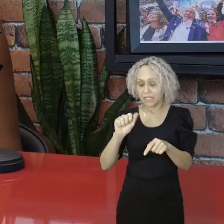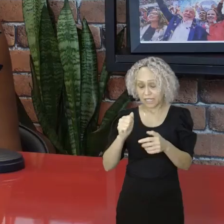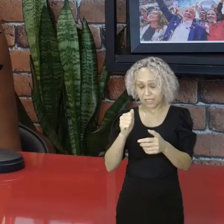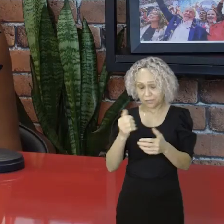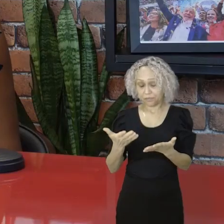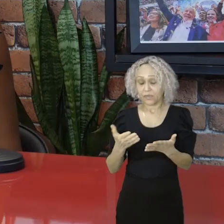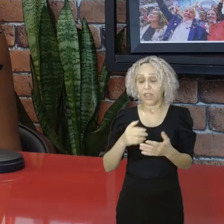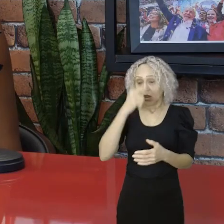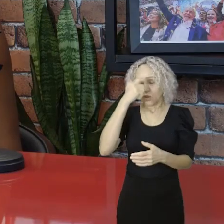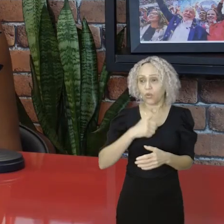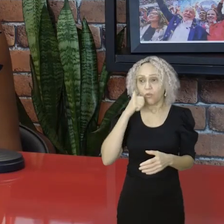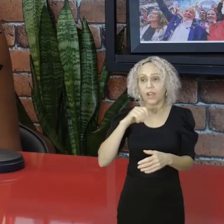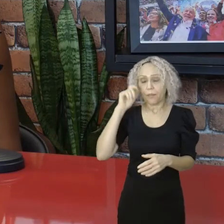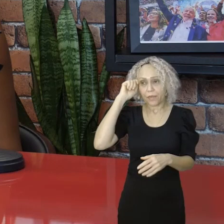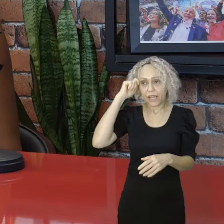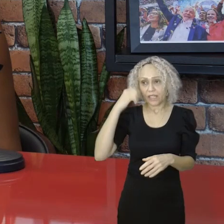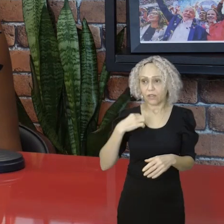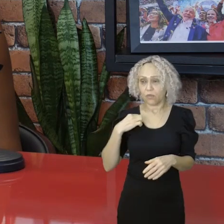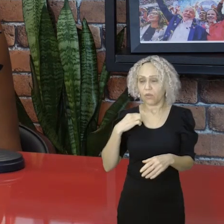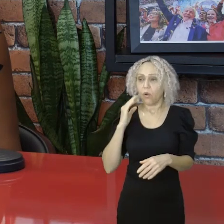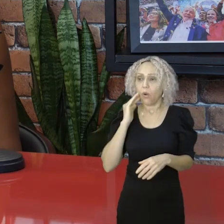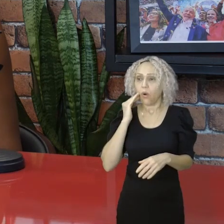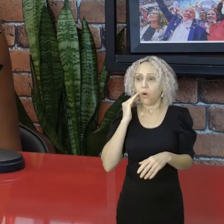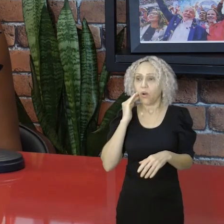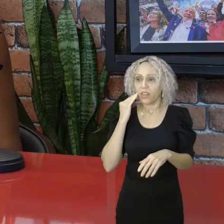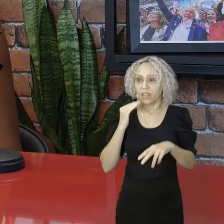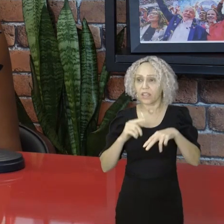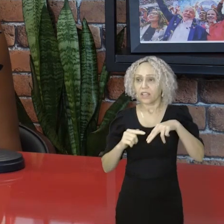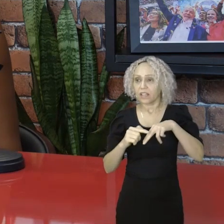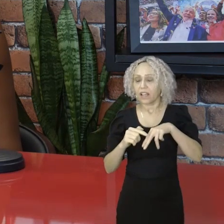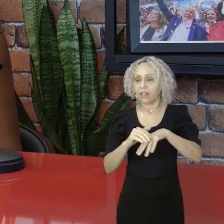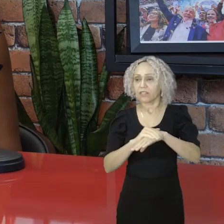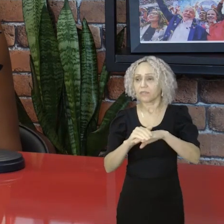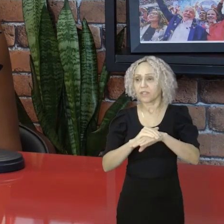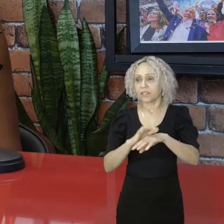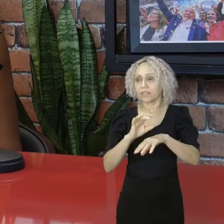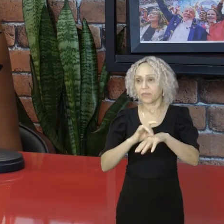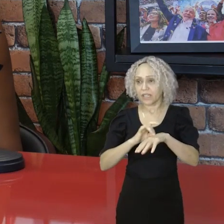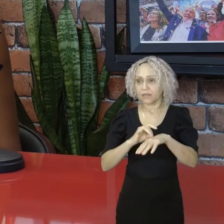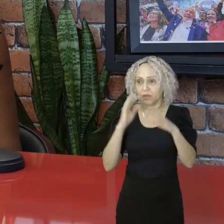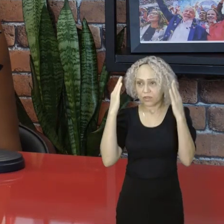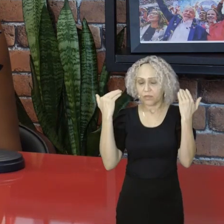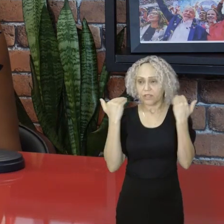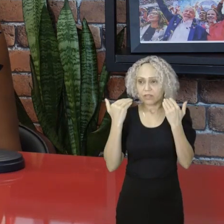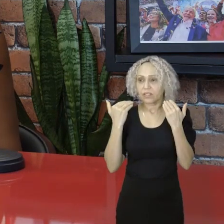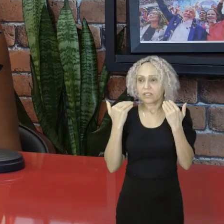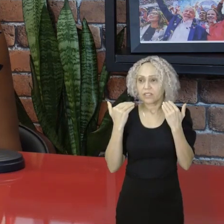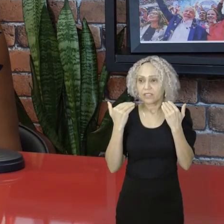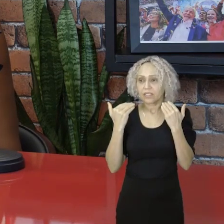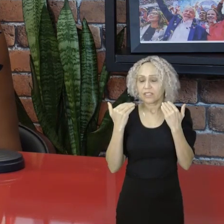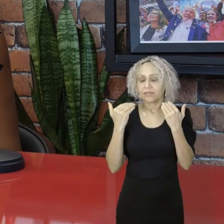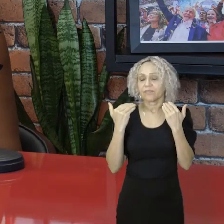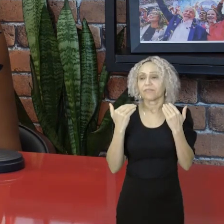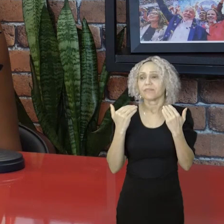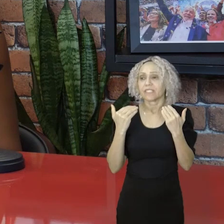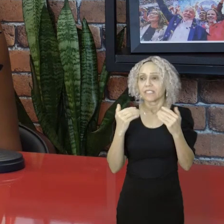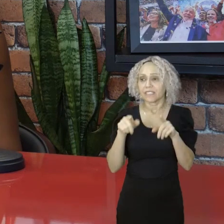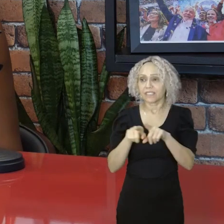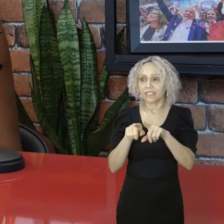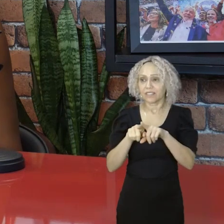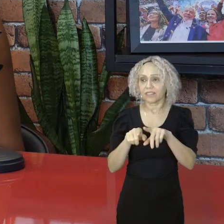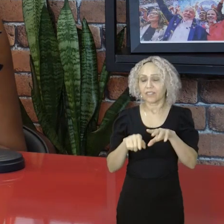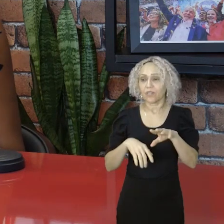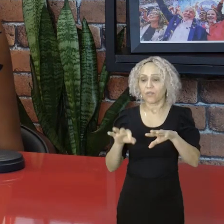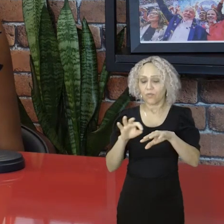Letícia. Eu sou mulher preta, estou vestindo blusa rosa, calça e tênis pretos. Meus cabelos são castanhos na altura dos